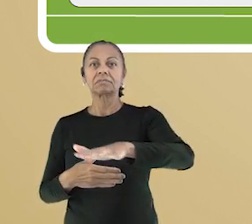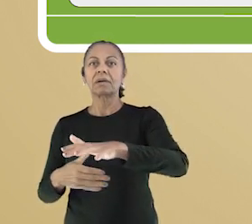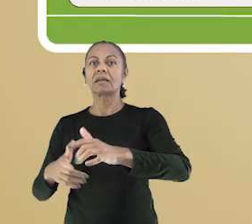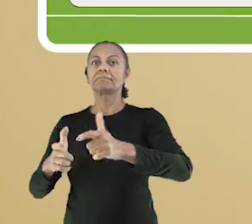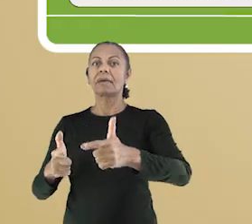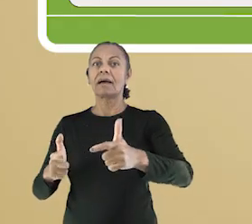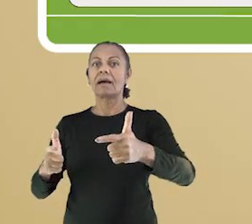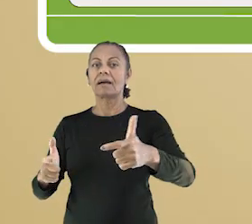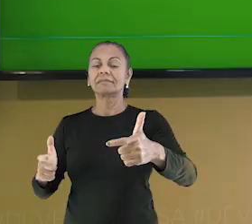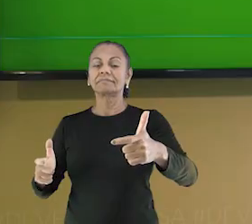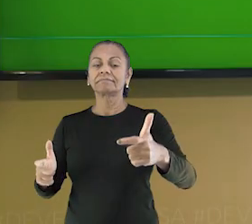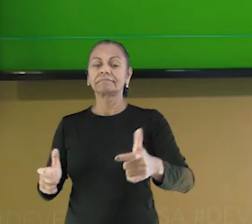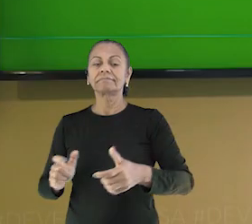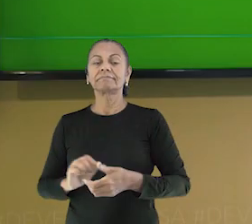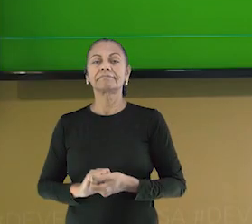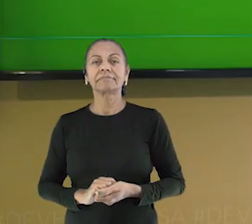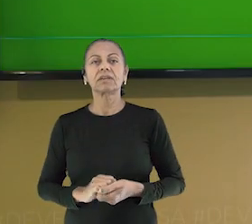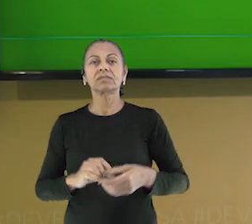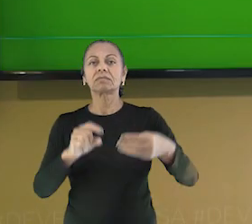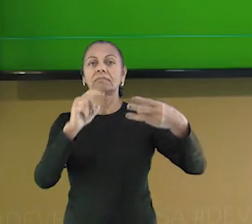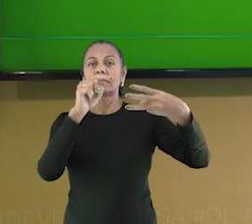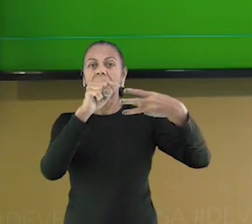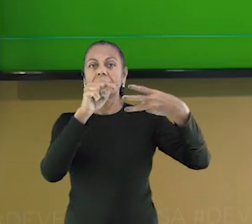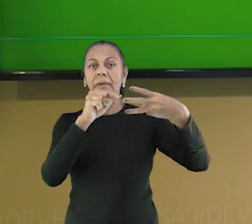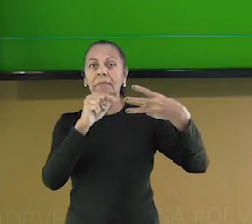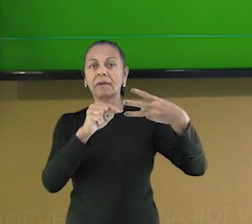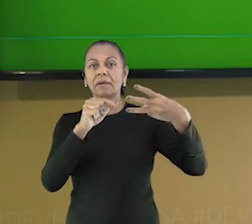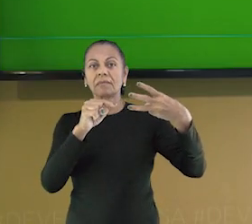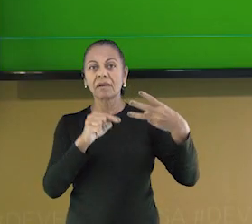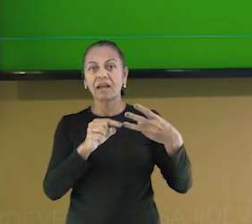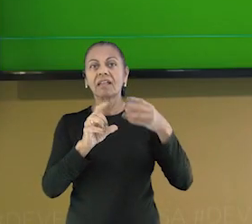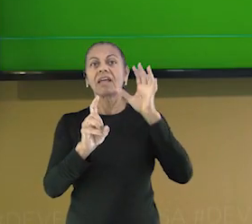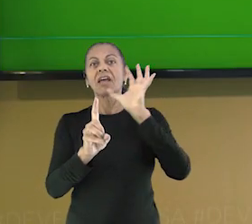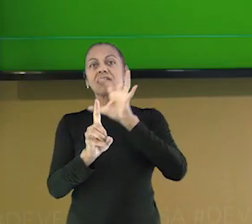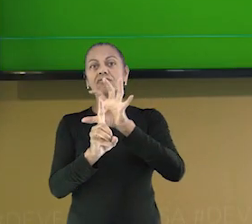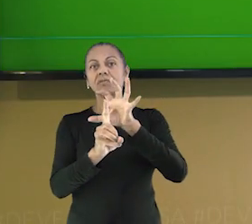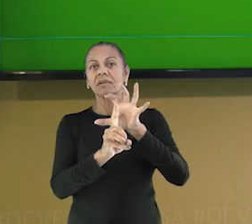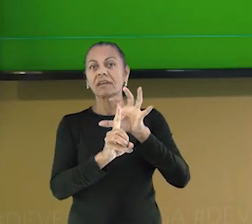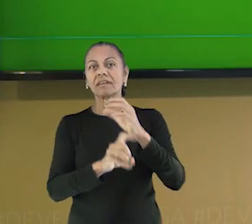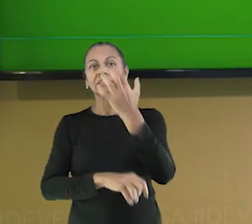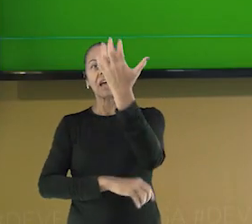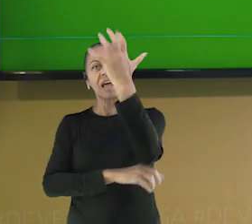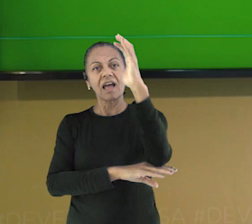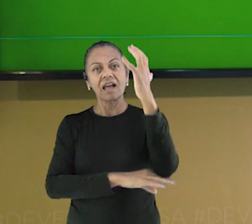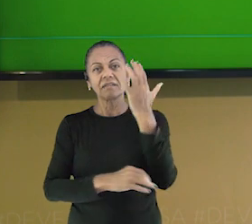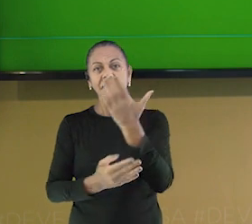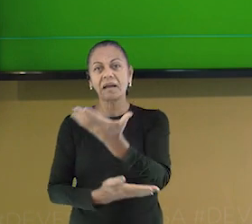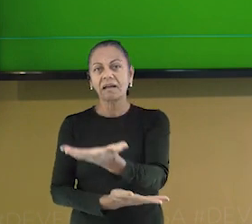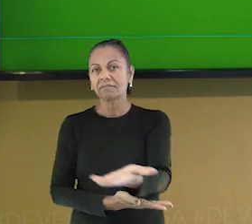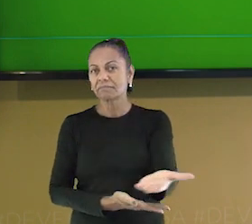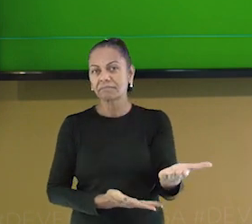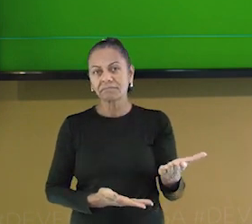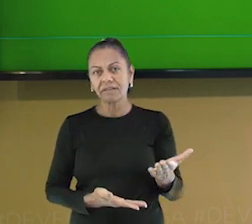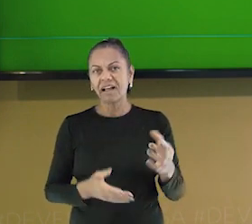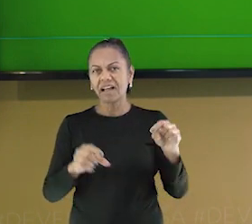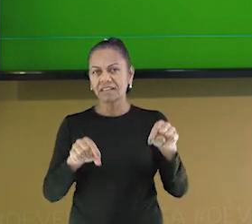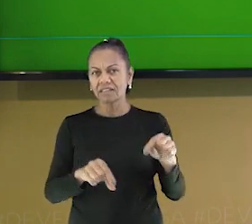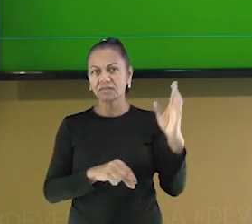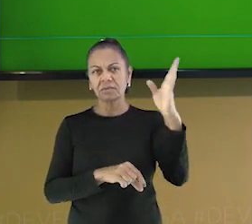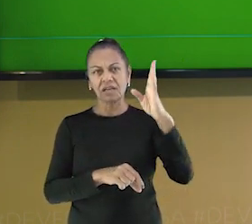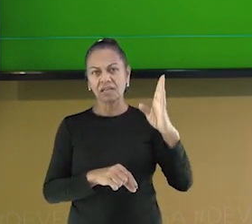mais espaço também. Esses 3 fatores são os que mais fortemente influenciam o desmatamento, não apenas no